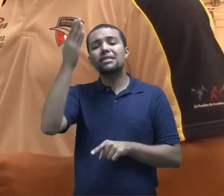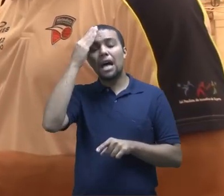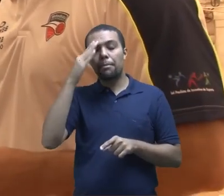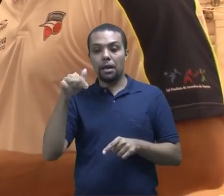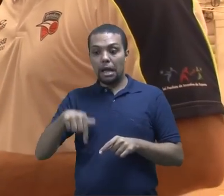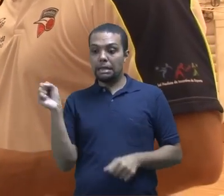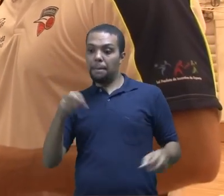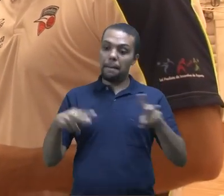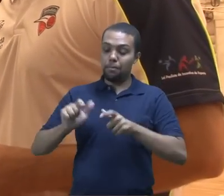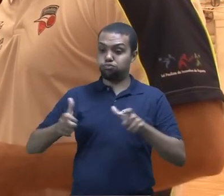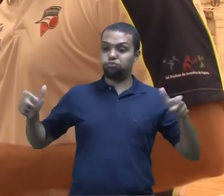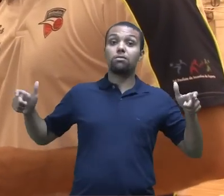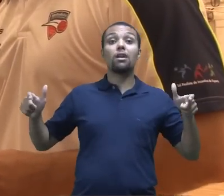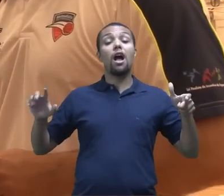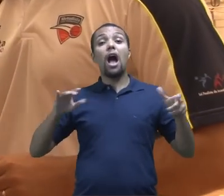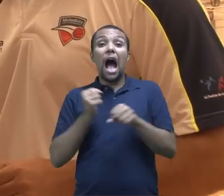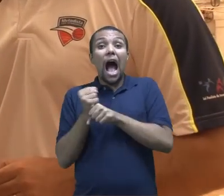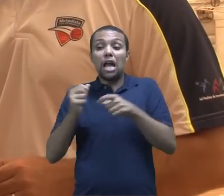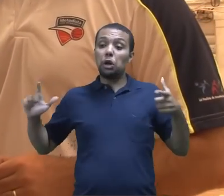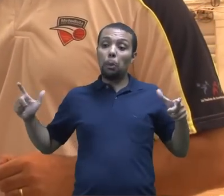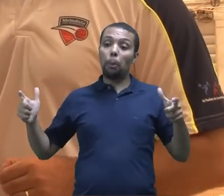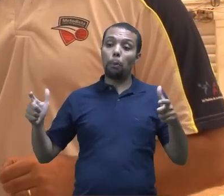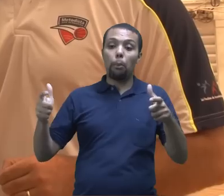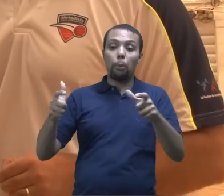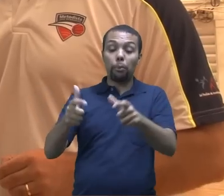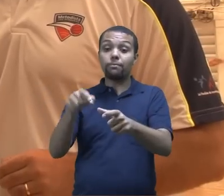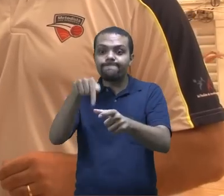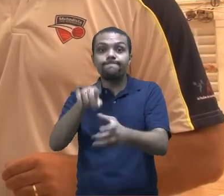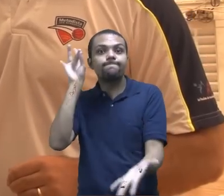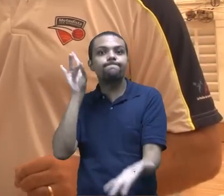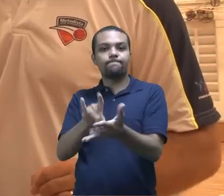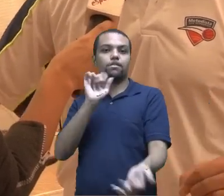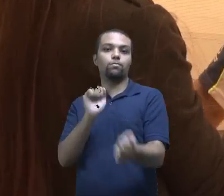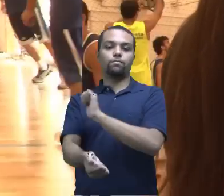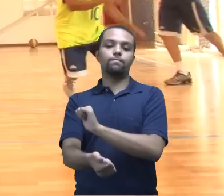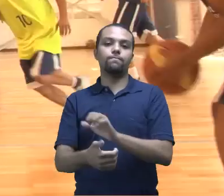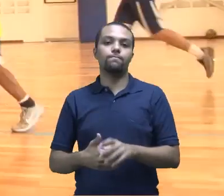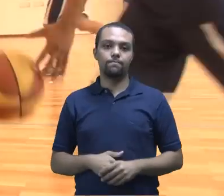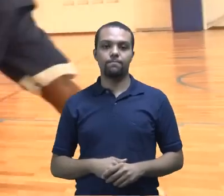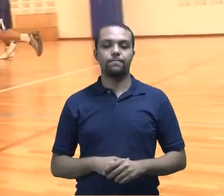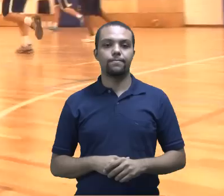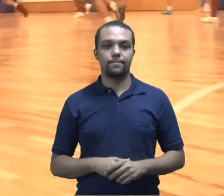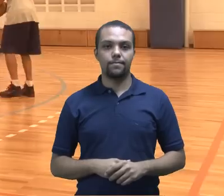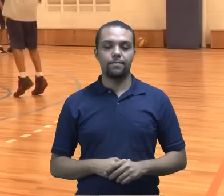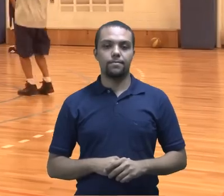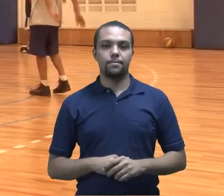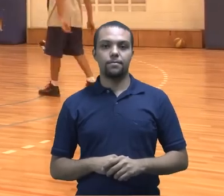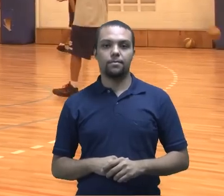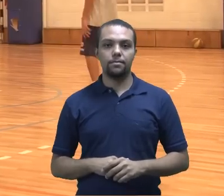intuito, quando entra ali, da linha para dentro, o intuito é realmente formar jogadores desse nível.